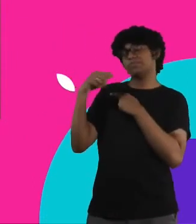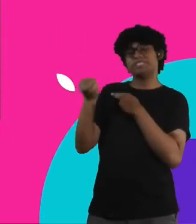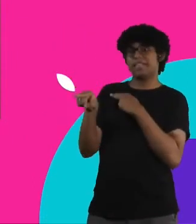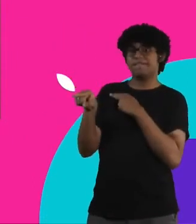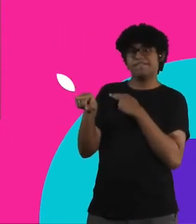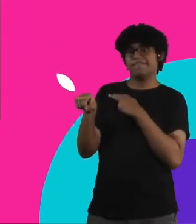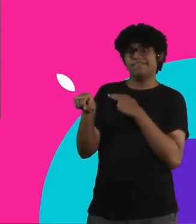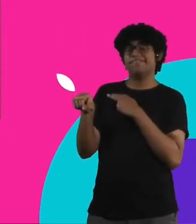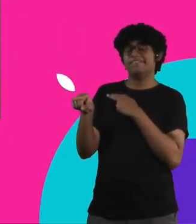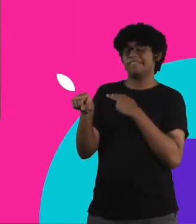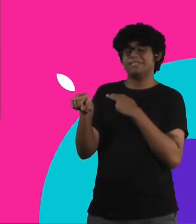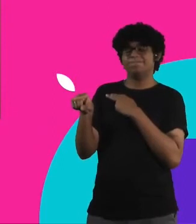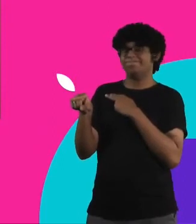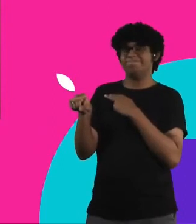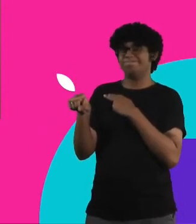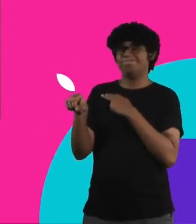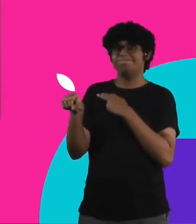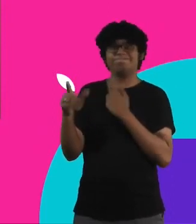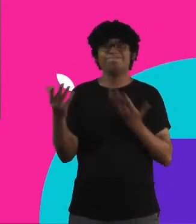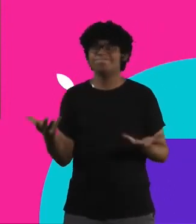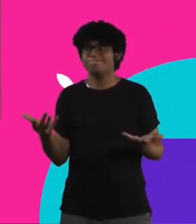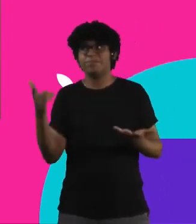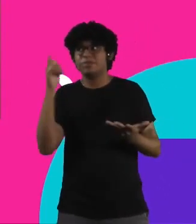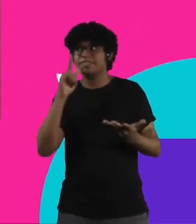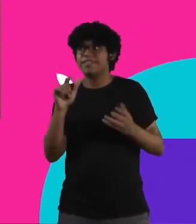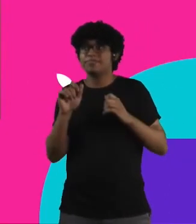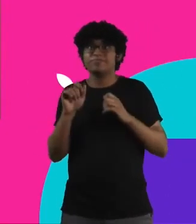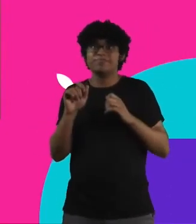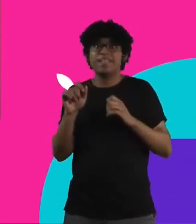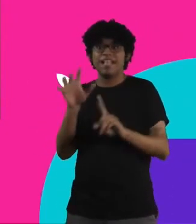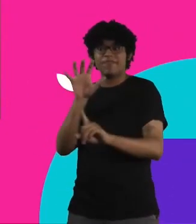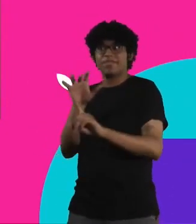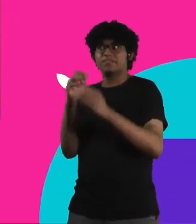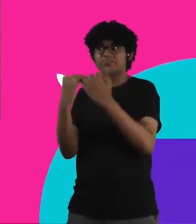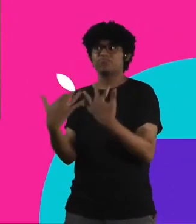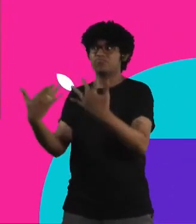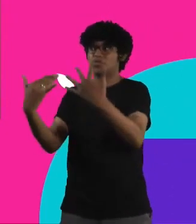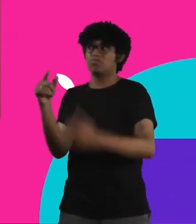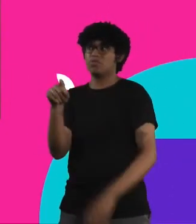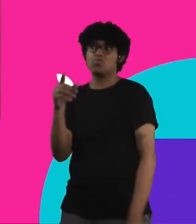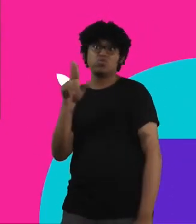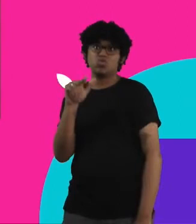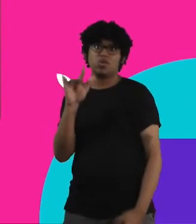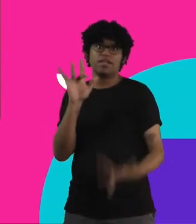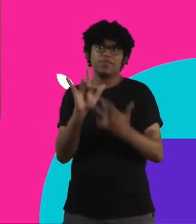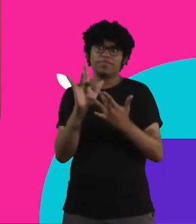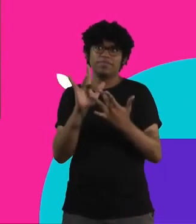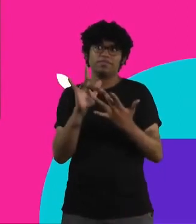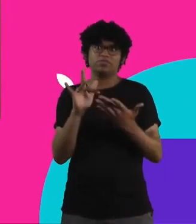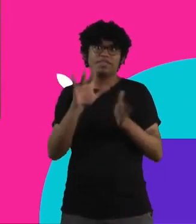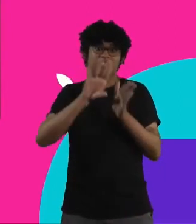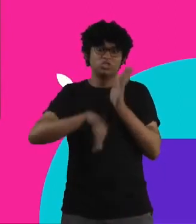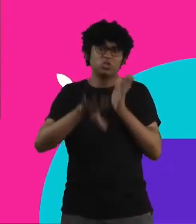vão sustentar você conseguir alcançar um público que você não falou a sua vida inteira, que a vida inteira você excluiu.